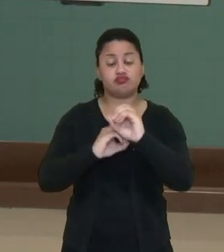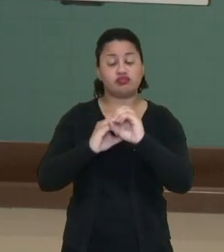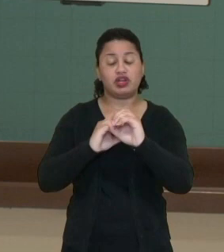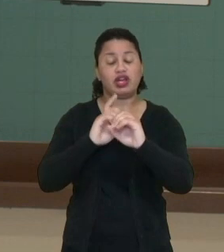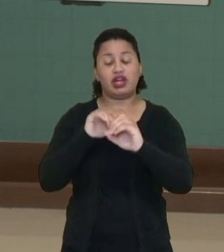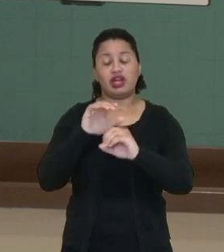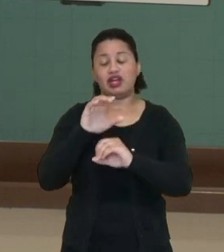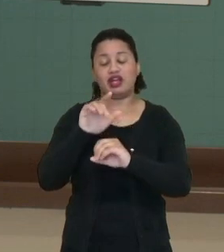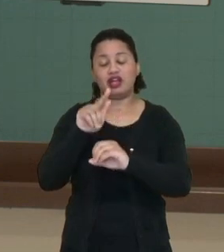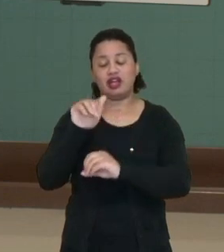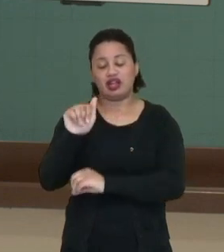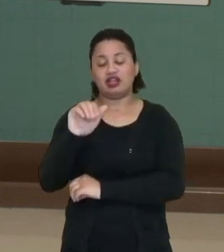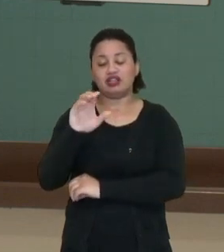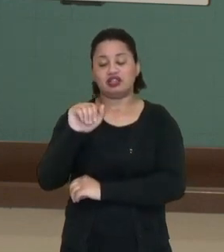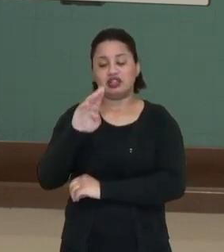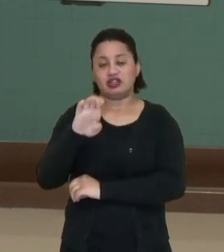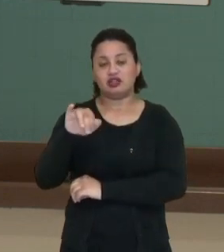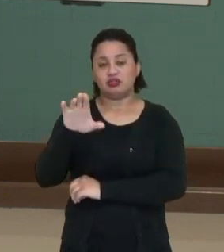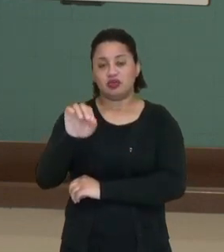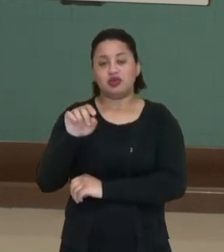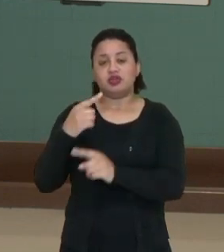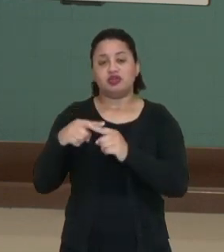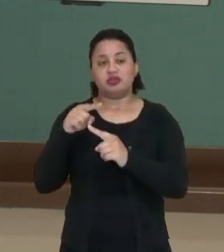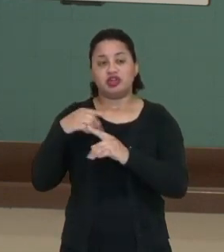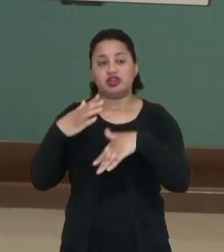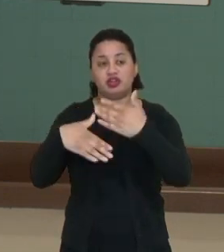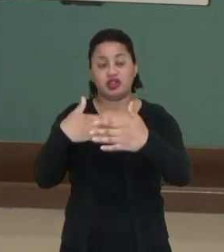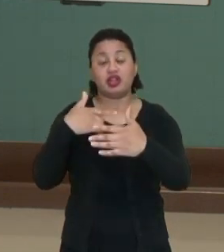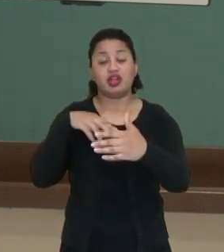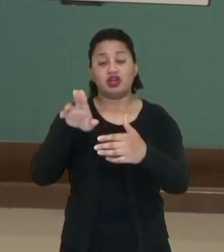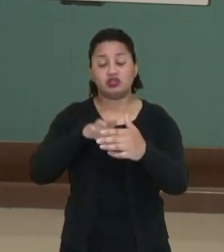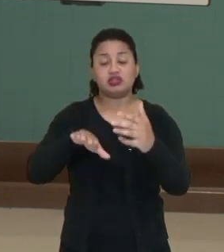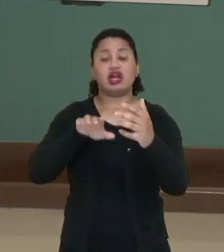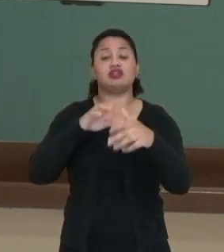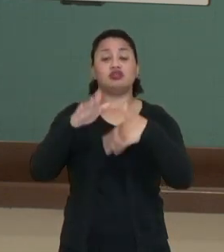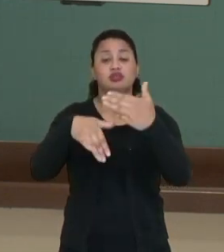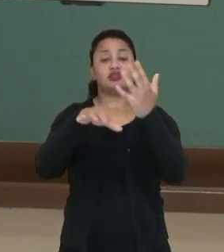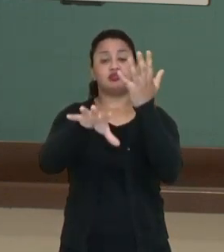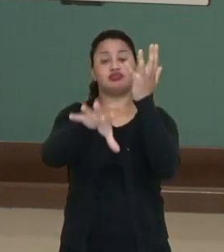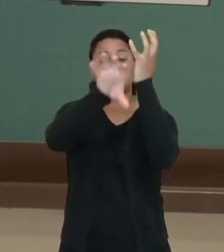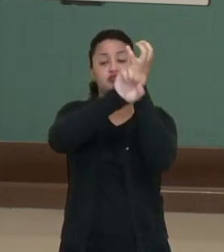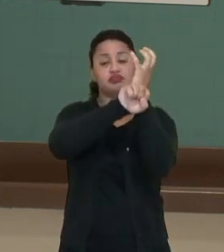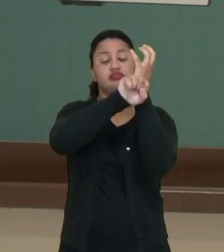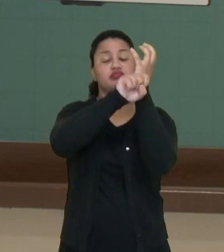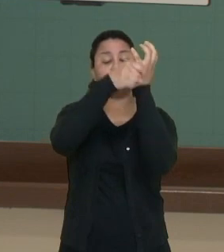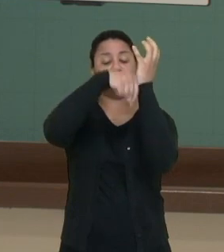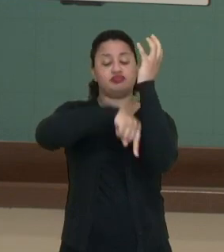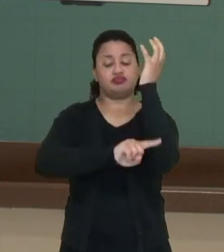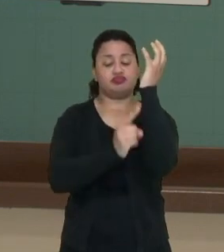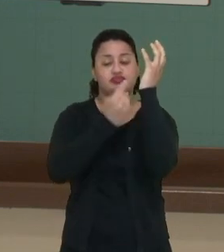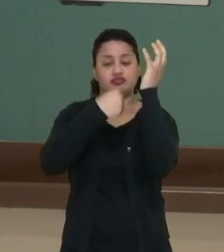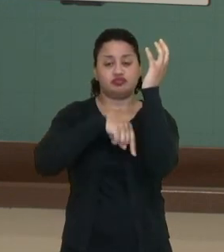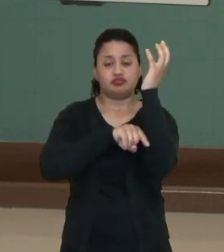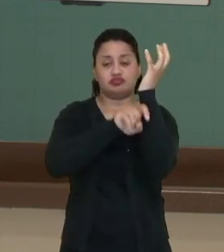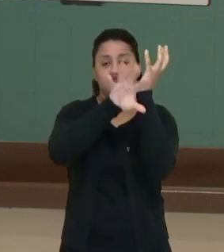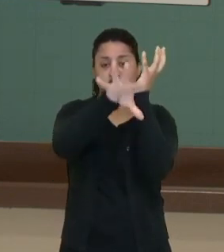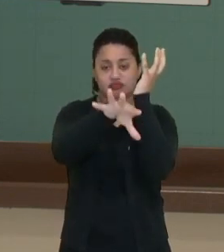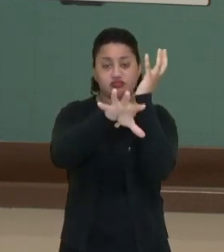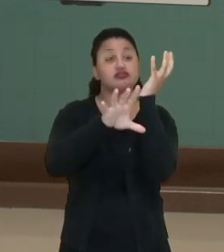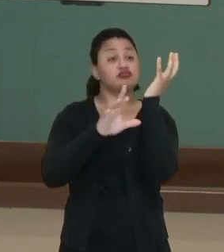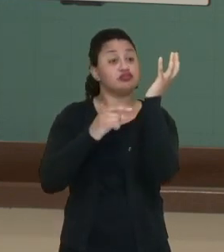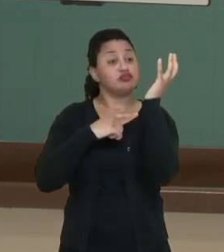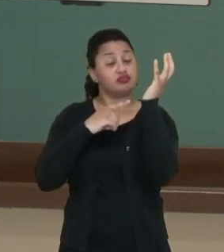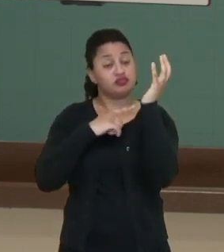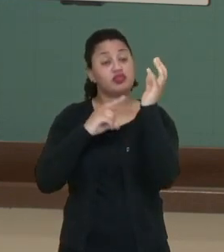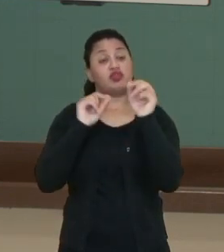muito utilizados no processo da fotossíntese, que é um processo realizado pelos organismos